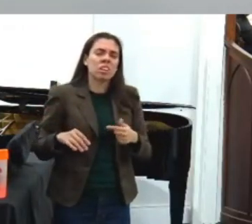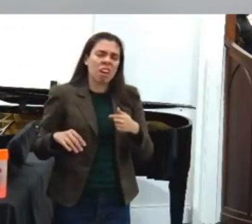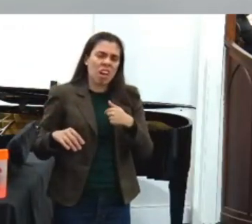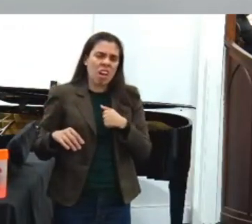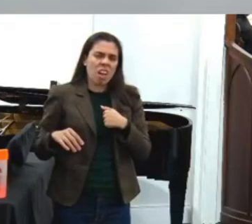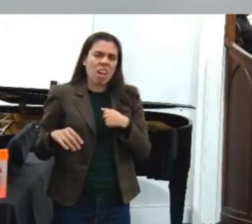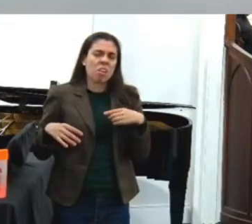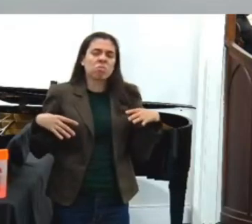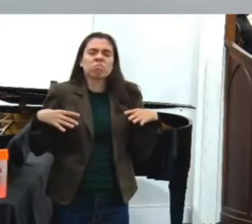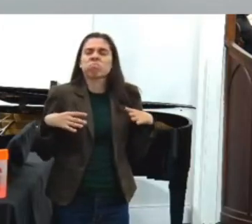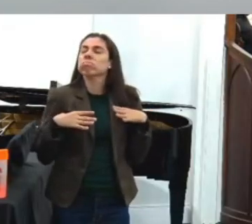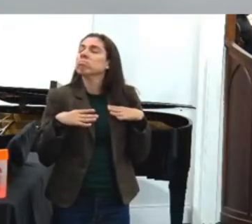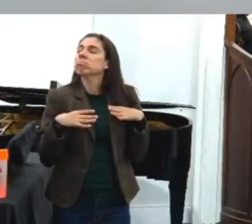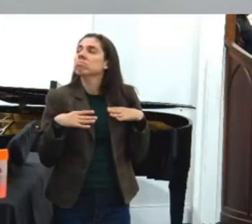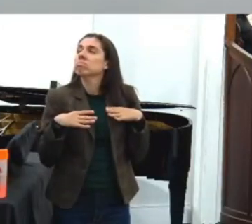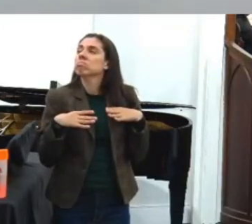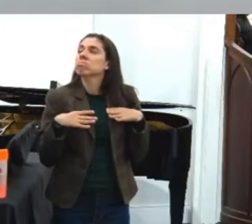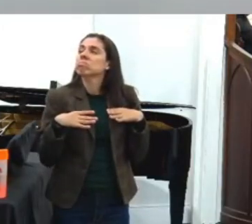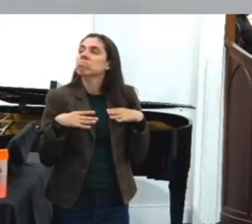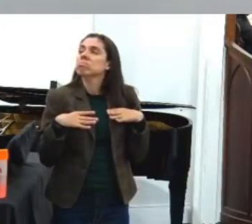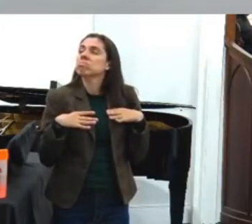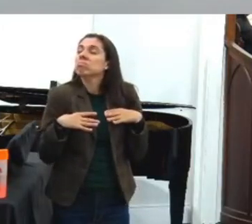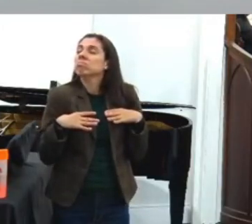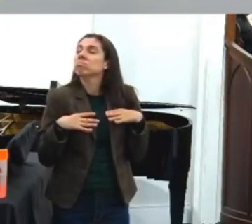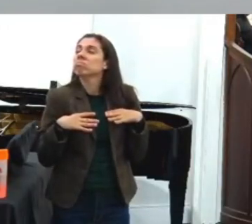de ninguém. Não é isso que o texto nos revela?